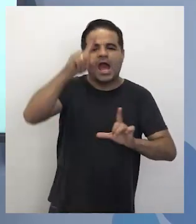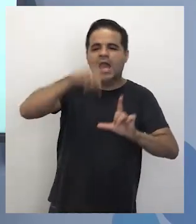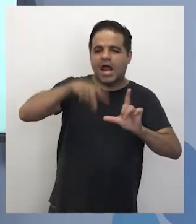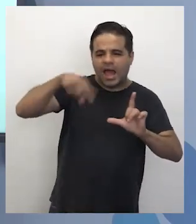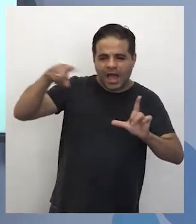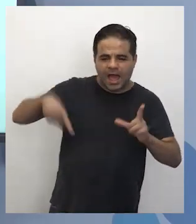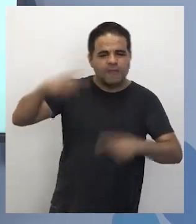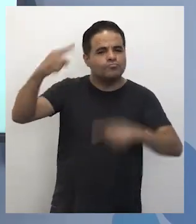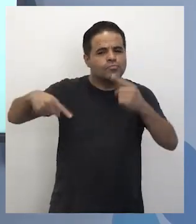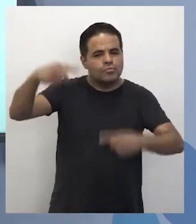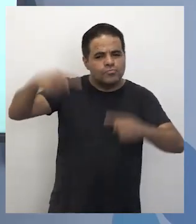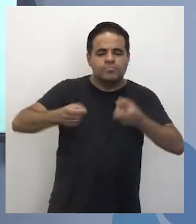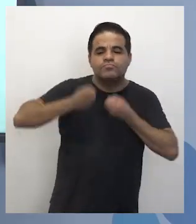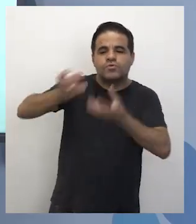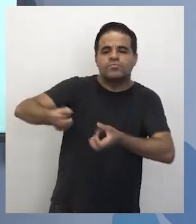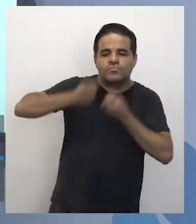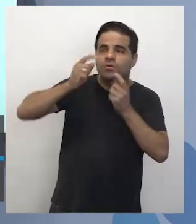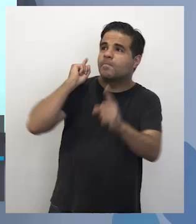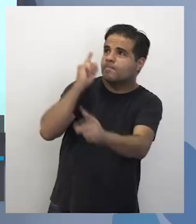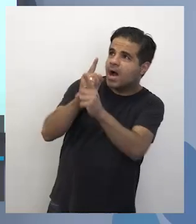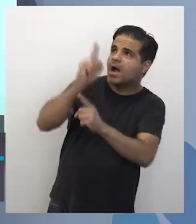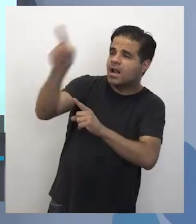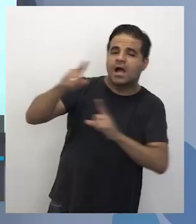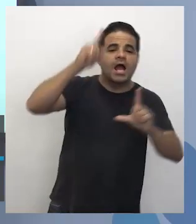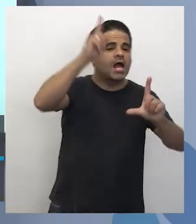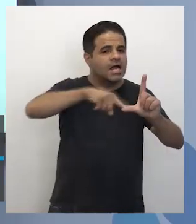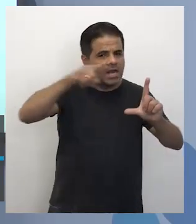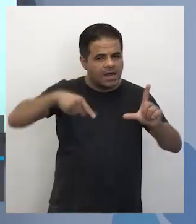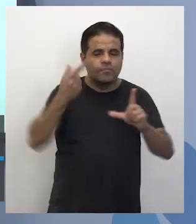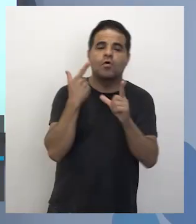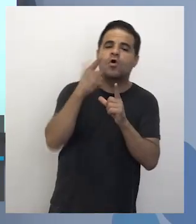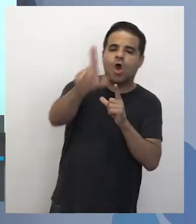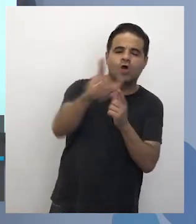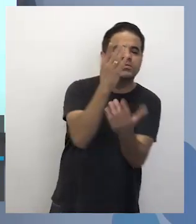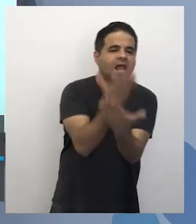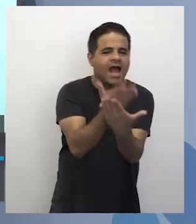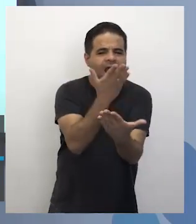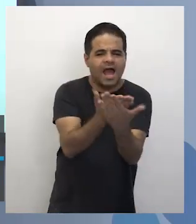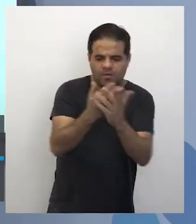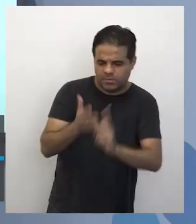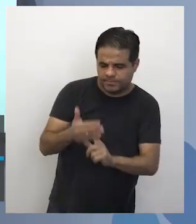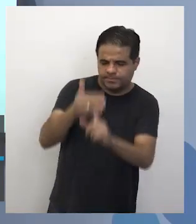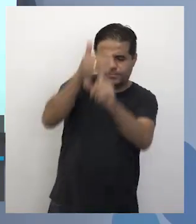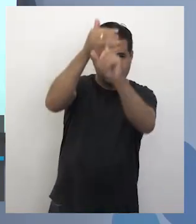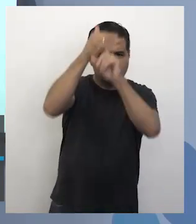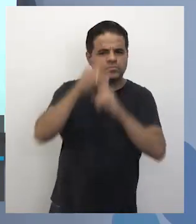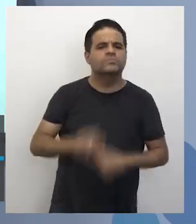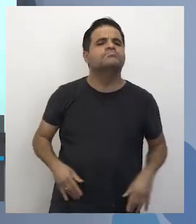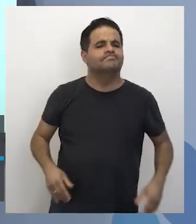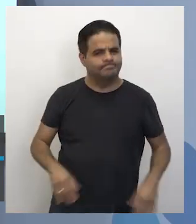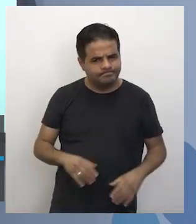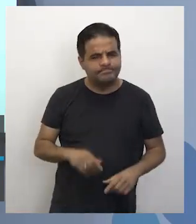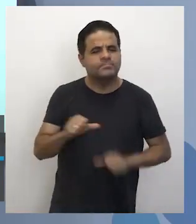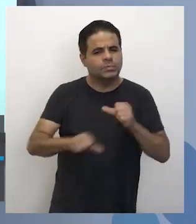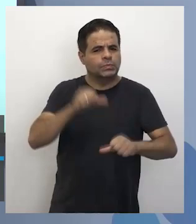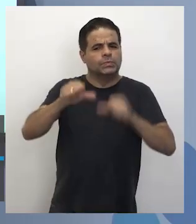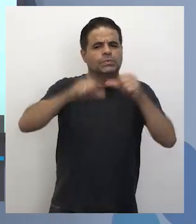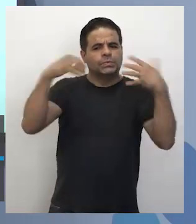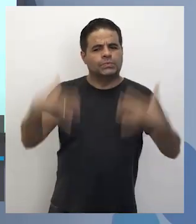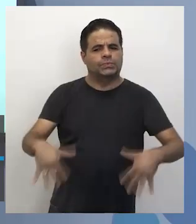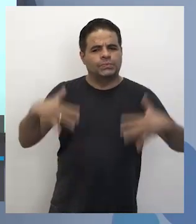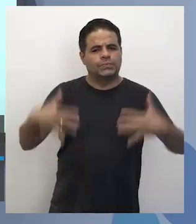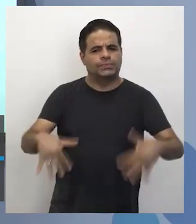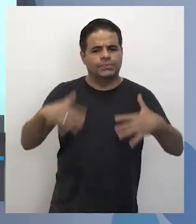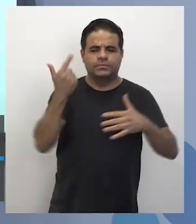essa informação localizada no gráfico. Na próxima aula, nós vamos falar das tecnologias associadas a cada uma das transformações. Vamos fazer uma aula experimental,